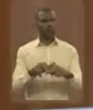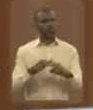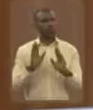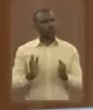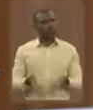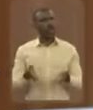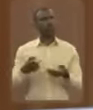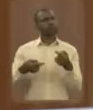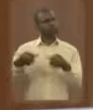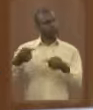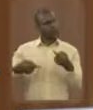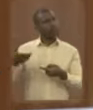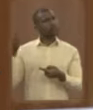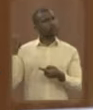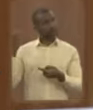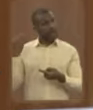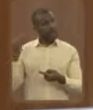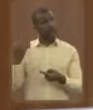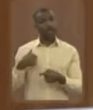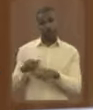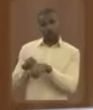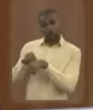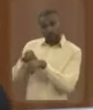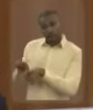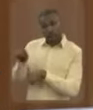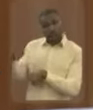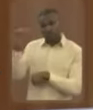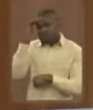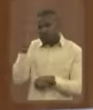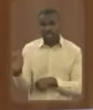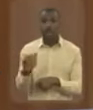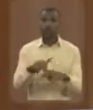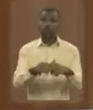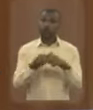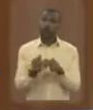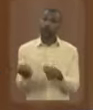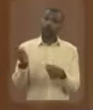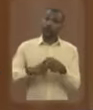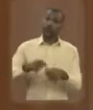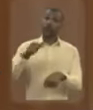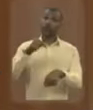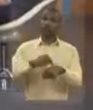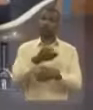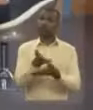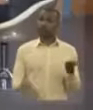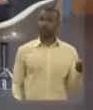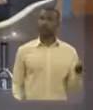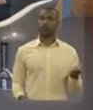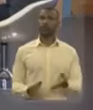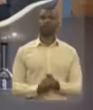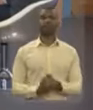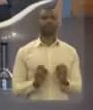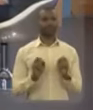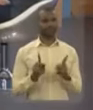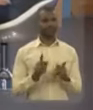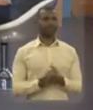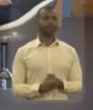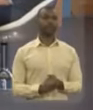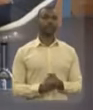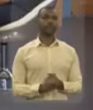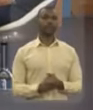tivemos no governo que você não seguia muito a minha orientação por isso que eu tive que recuperar em um ano o tempo perdido Ok